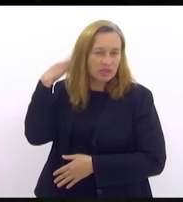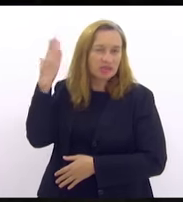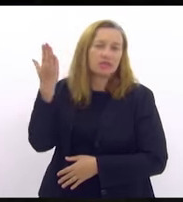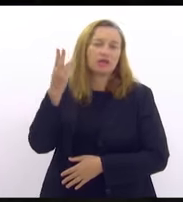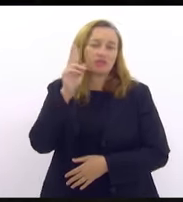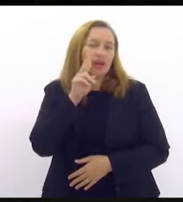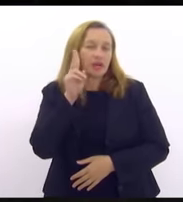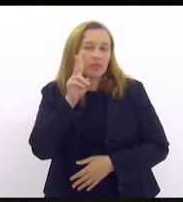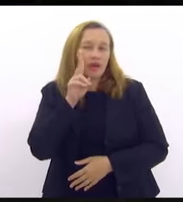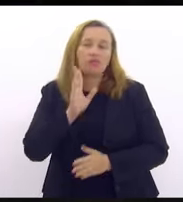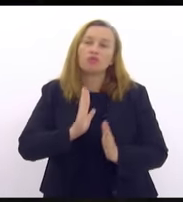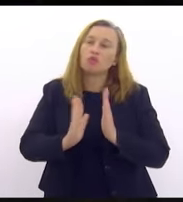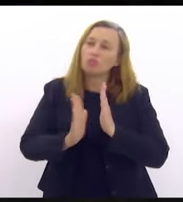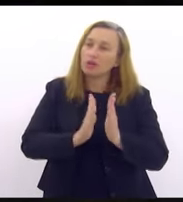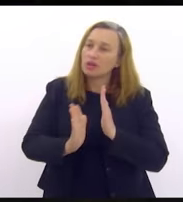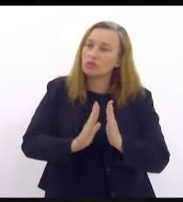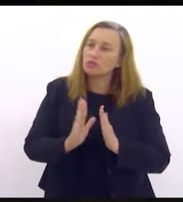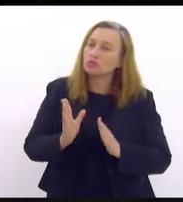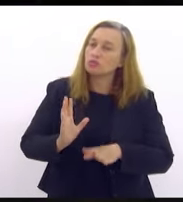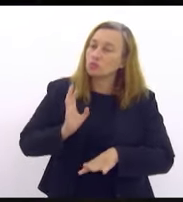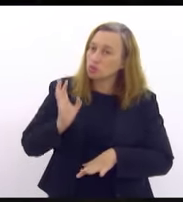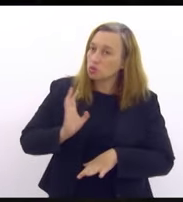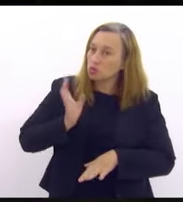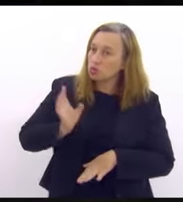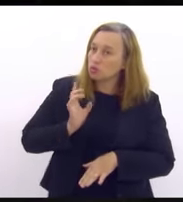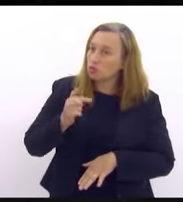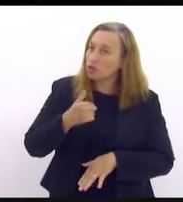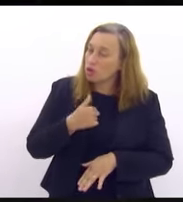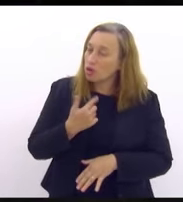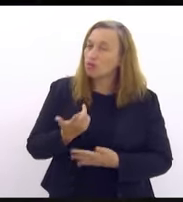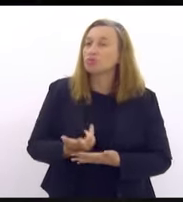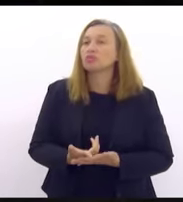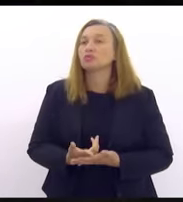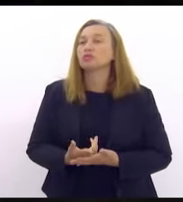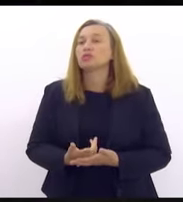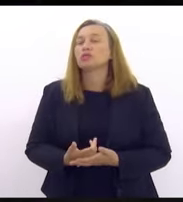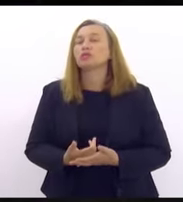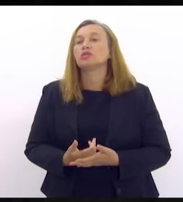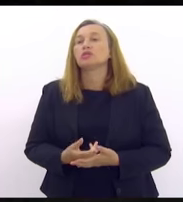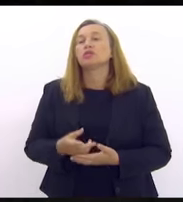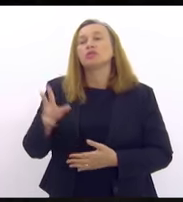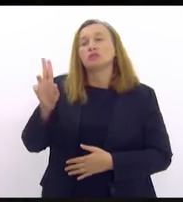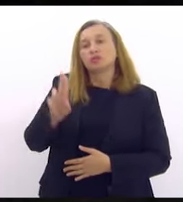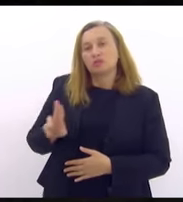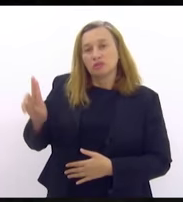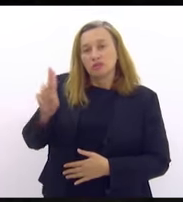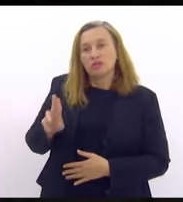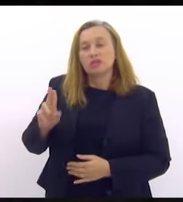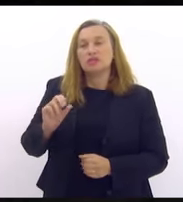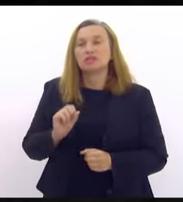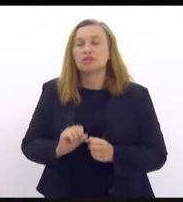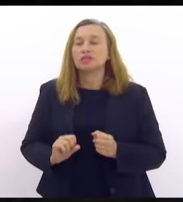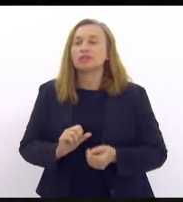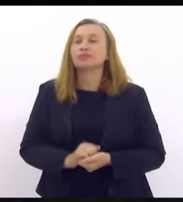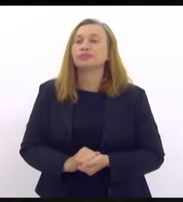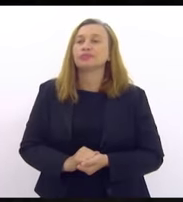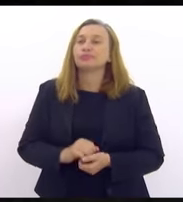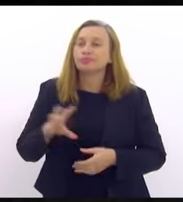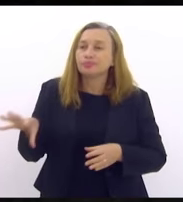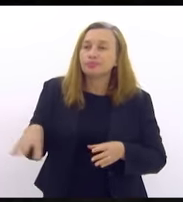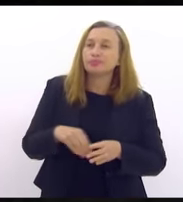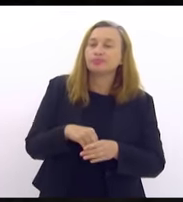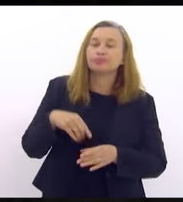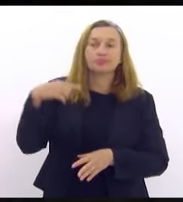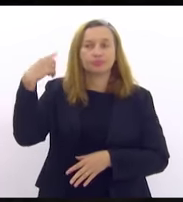foi uma época muito rica E eu então com aquele espírito fazendo a faculdade de eh ingressar na